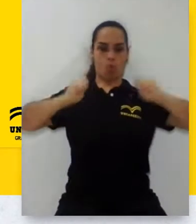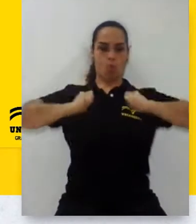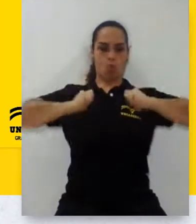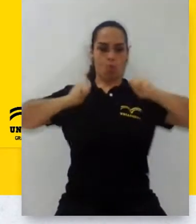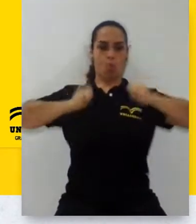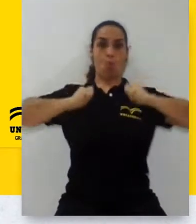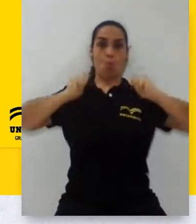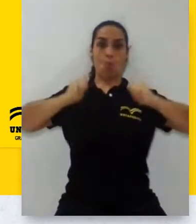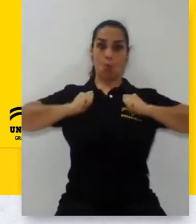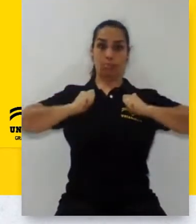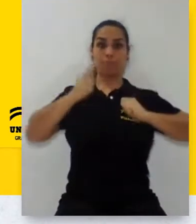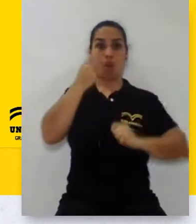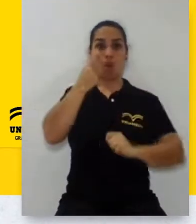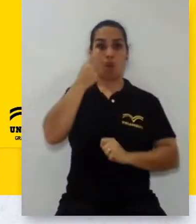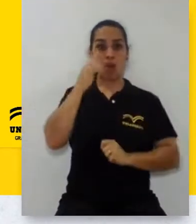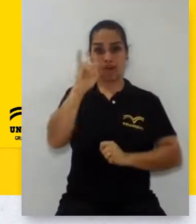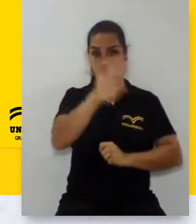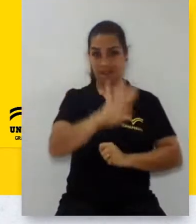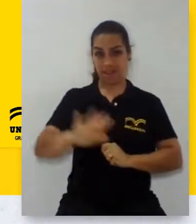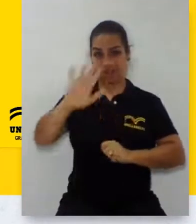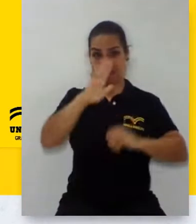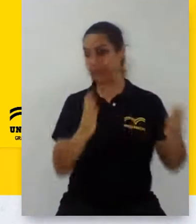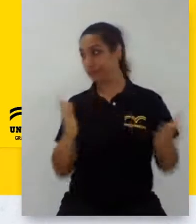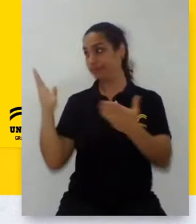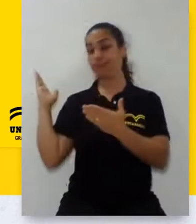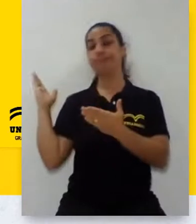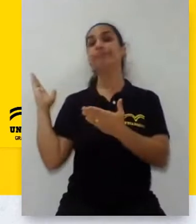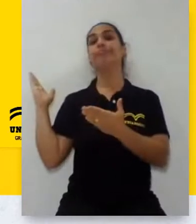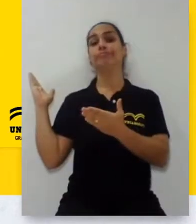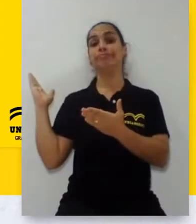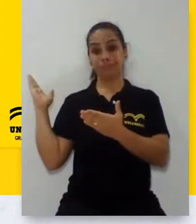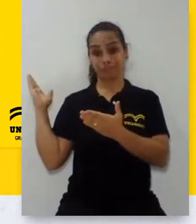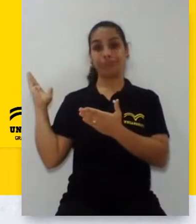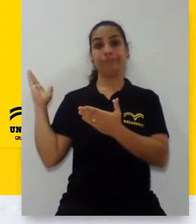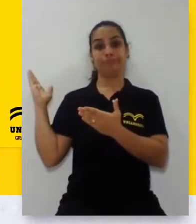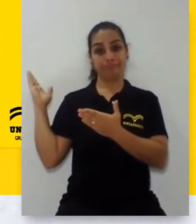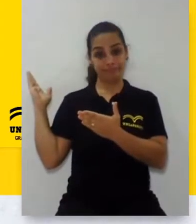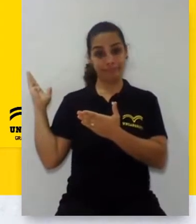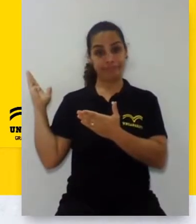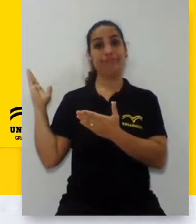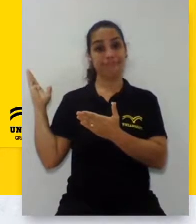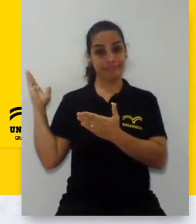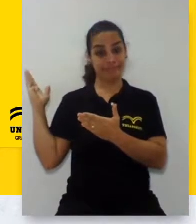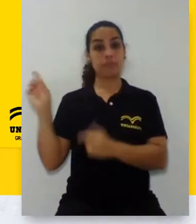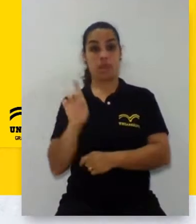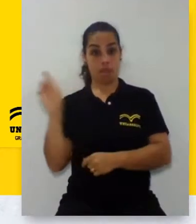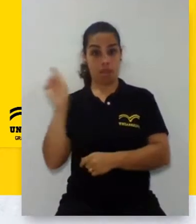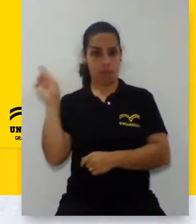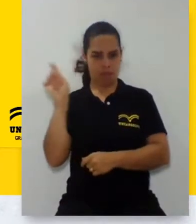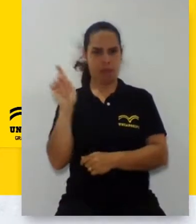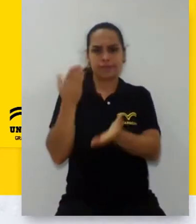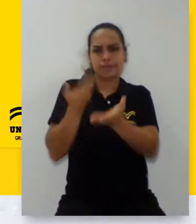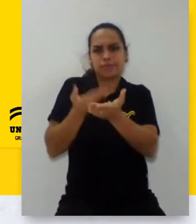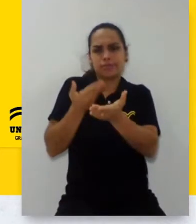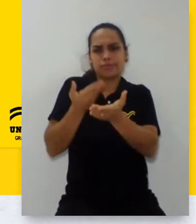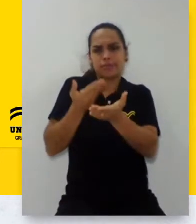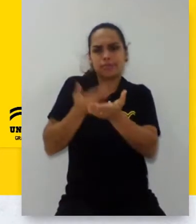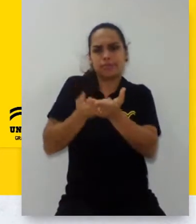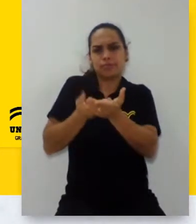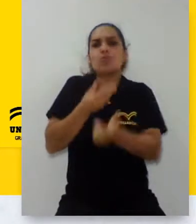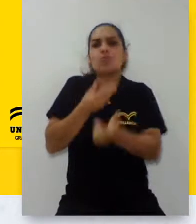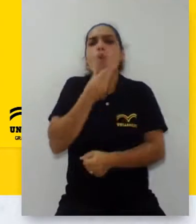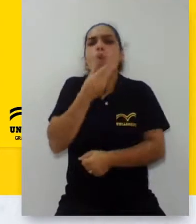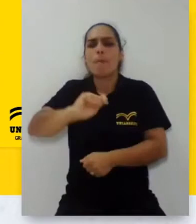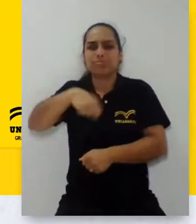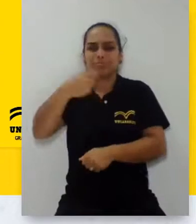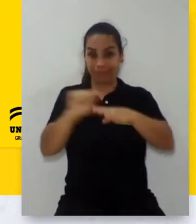sedentarismo. Esse foi um estudo feito por professor Pedro Currer Halal, já 8 anos atrás.